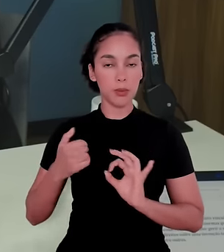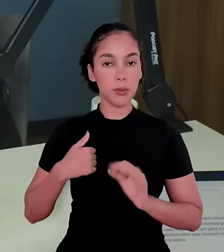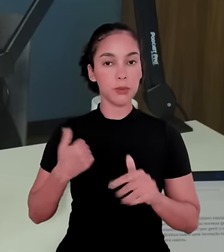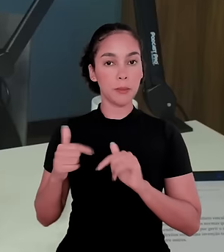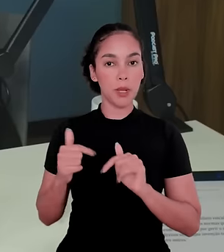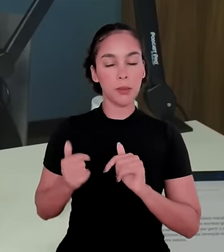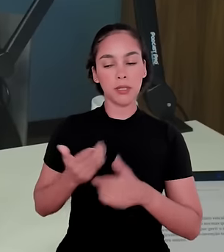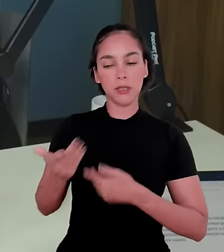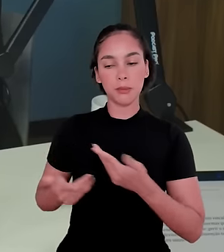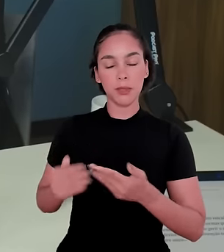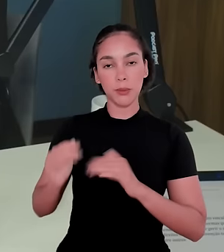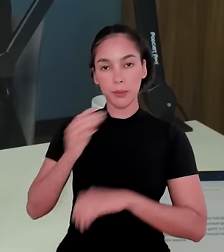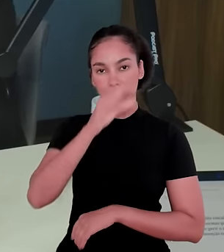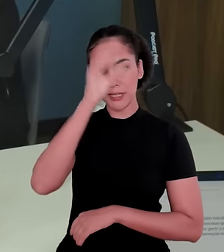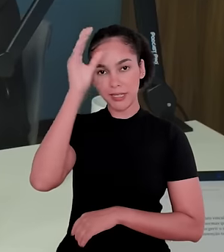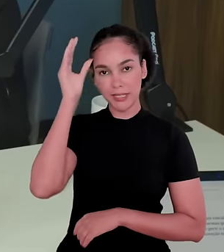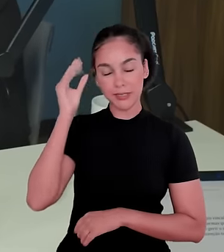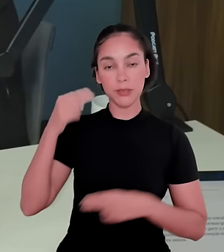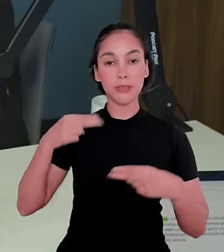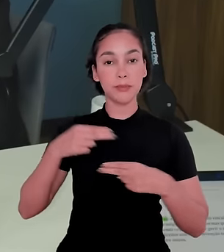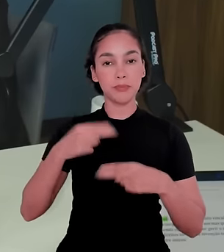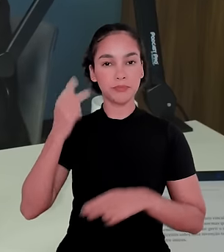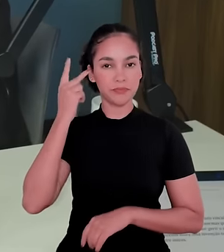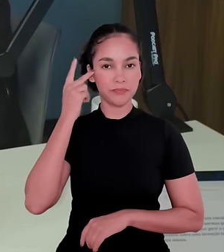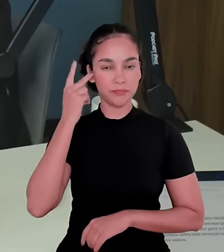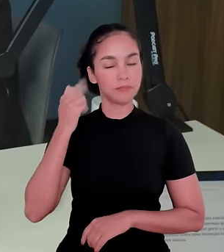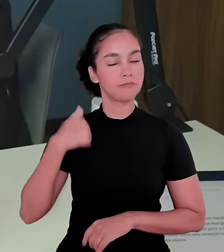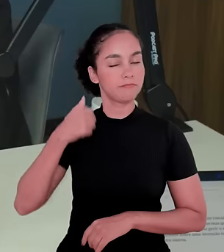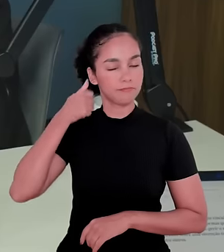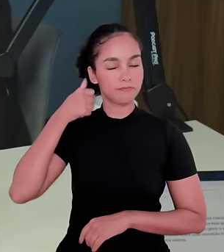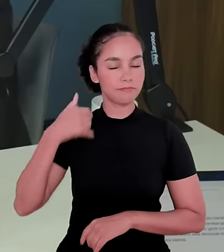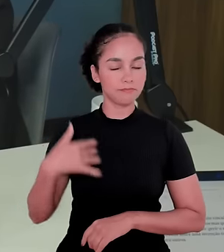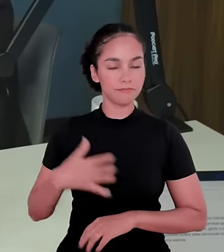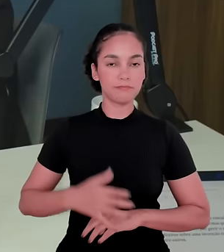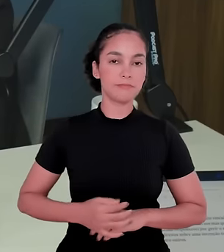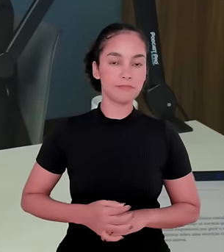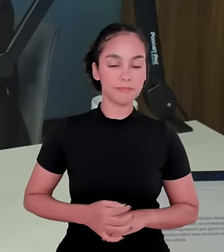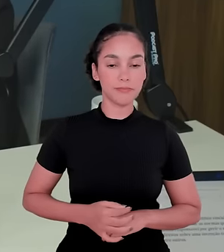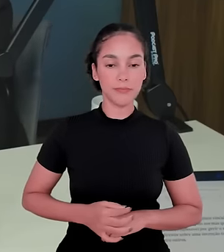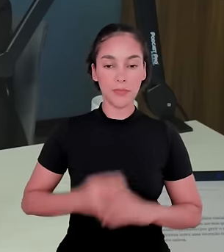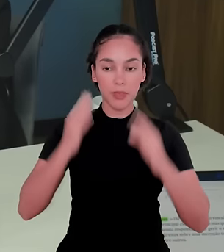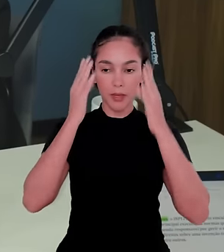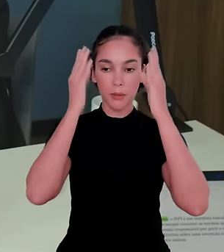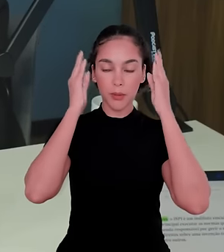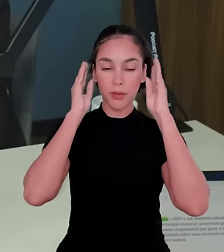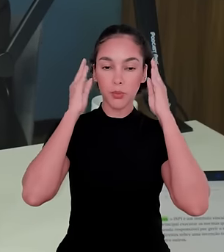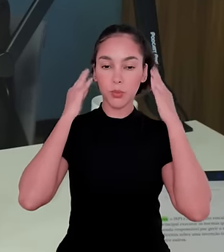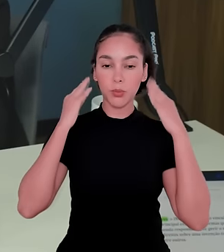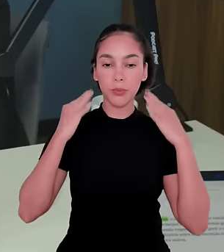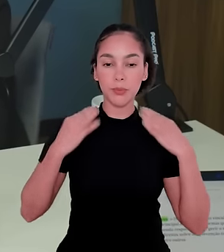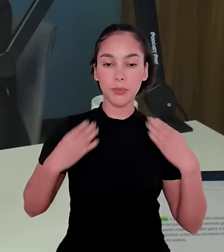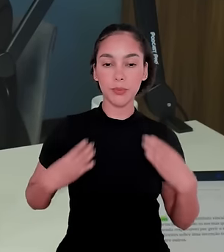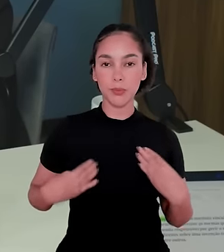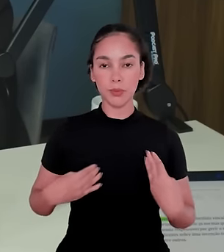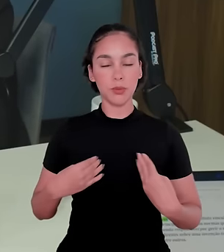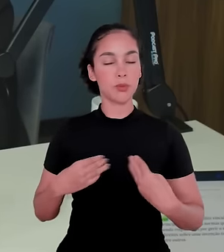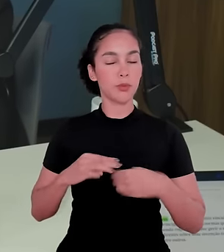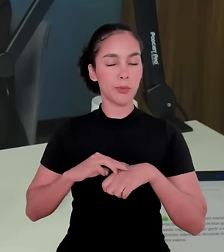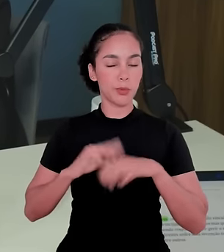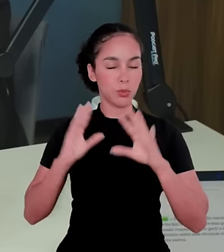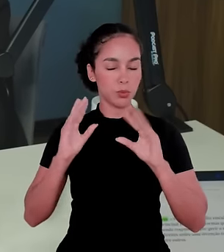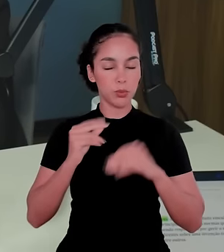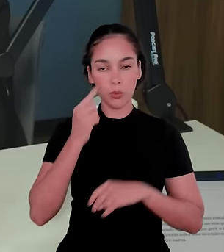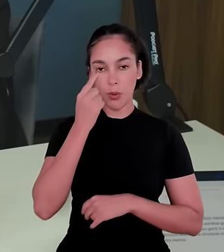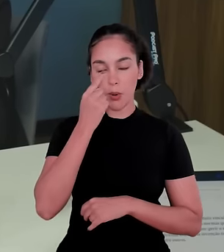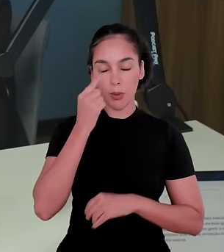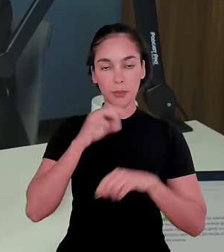cebra São Paulo E aí como é sempre de costume eu vou fazer a minha autodescrição eu tenho um cabelo comprido castanho escuro olhos